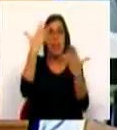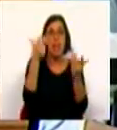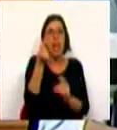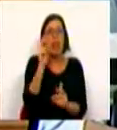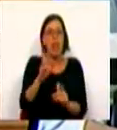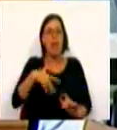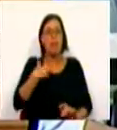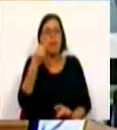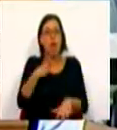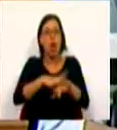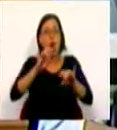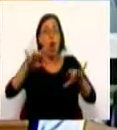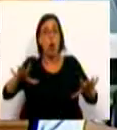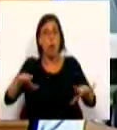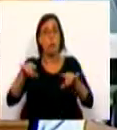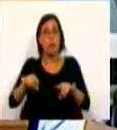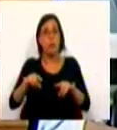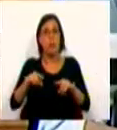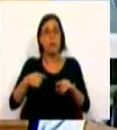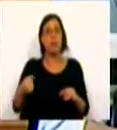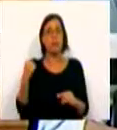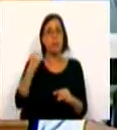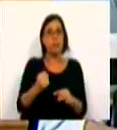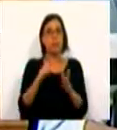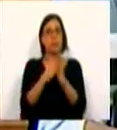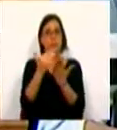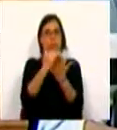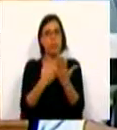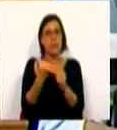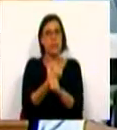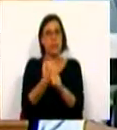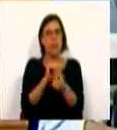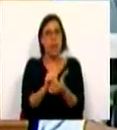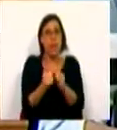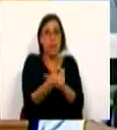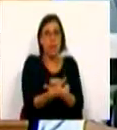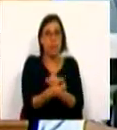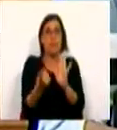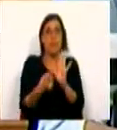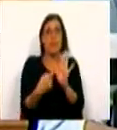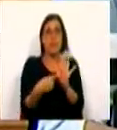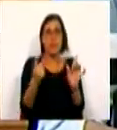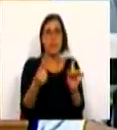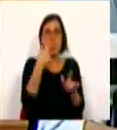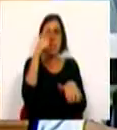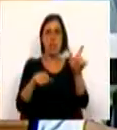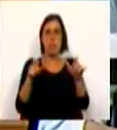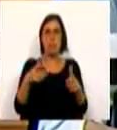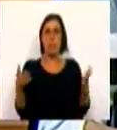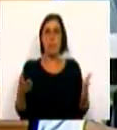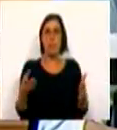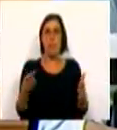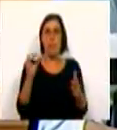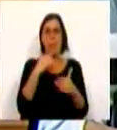lares, misericórdias e hospitais, com kits portáteis, com um catálogo de serviços adaptados às necessidades da população